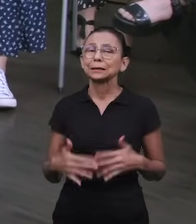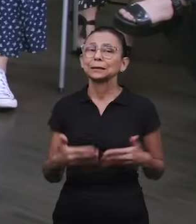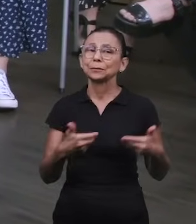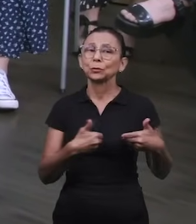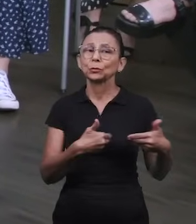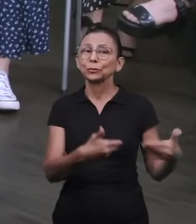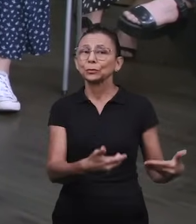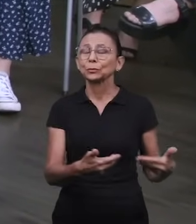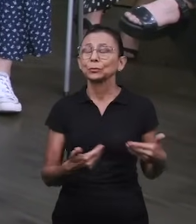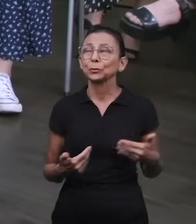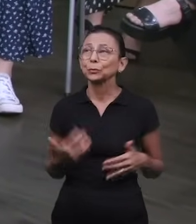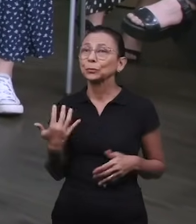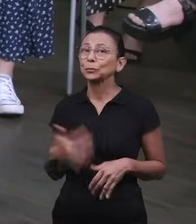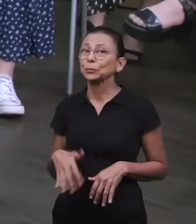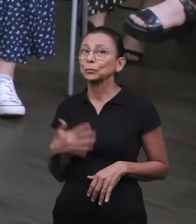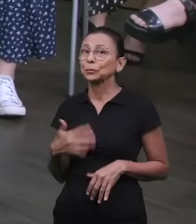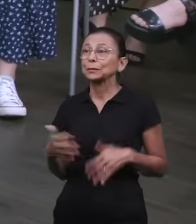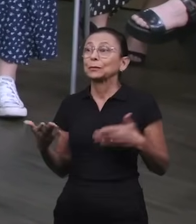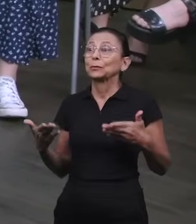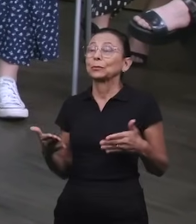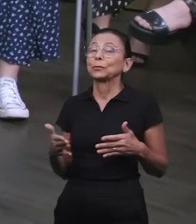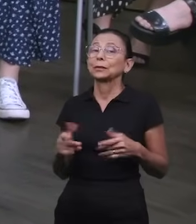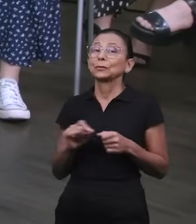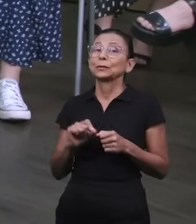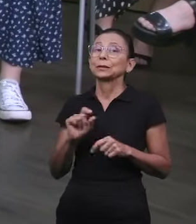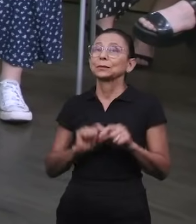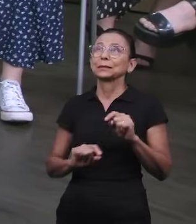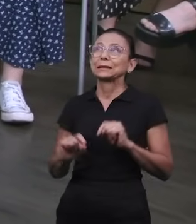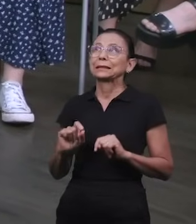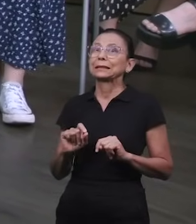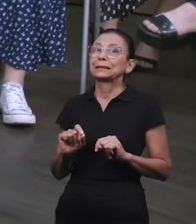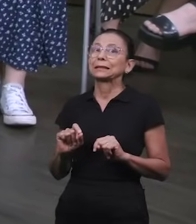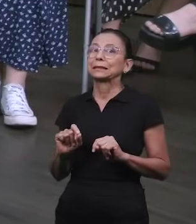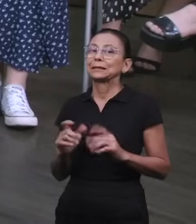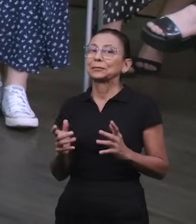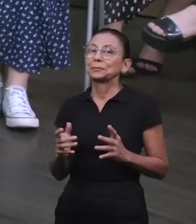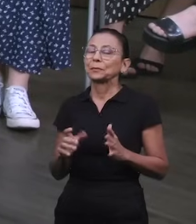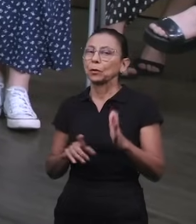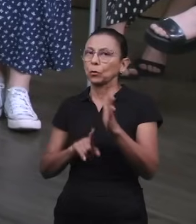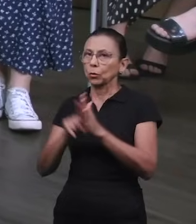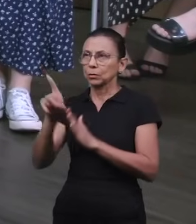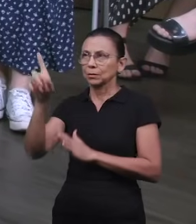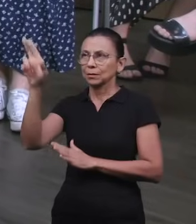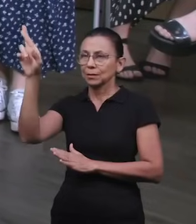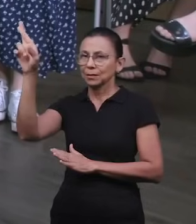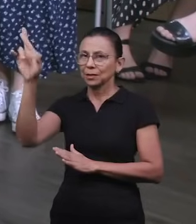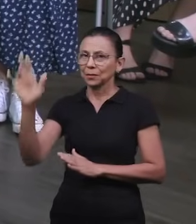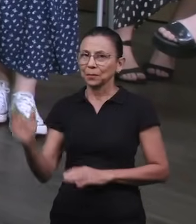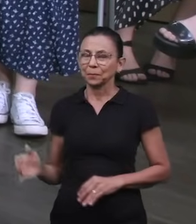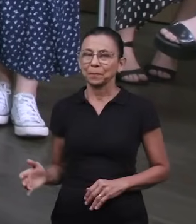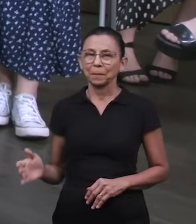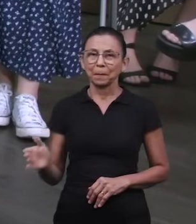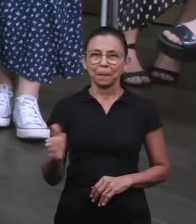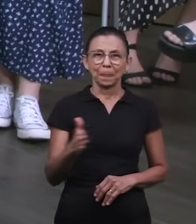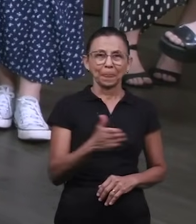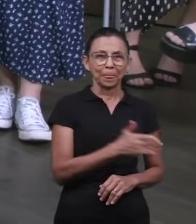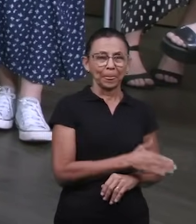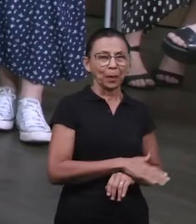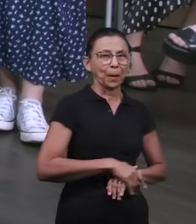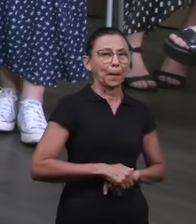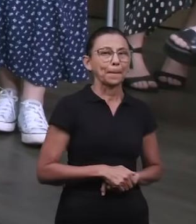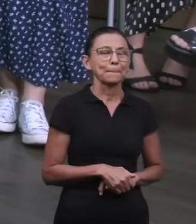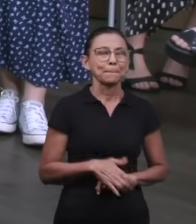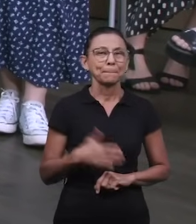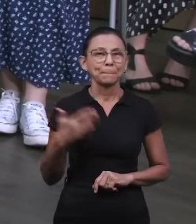aos pés do Senhor, que o Senhor vai dar a saída. Há muitas experiências nesse sentido, né? Eu sempre digo o seguinte, os discípulos